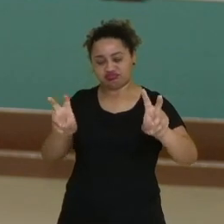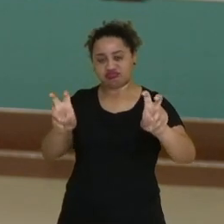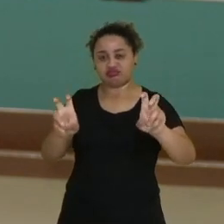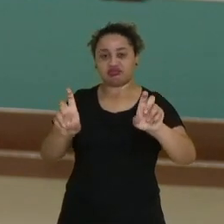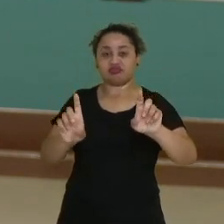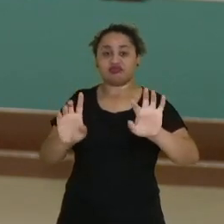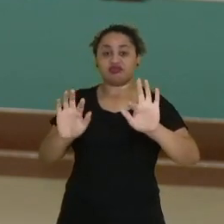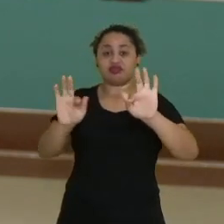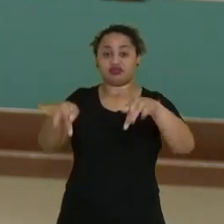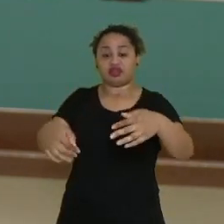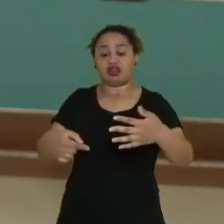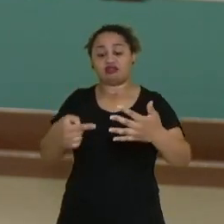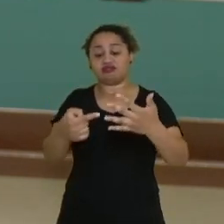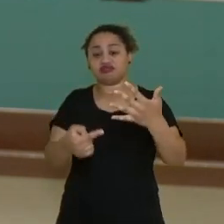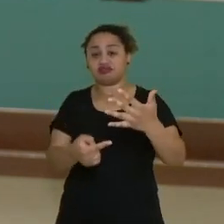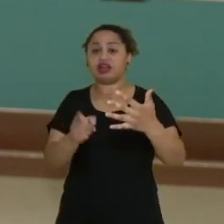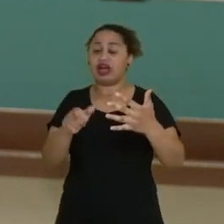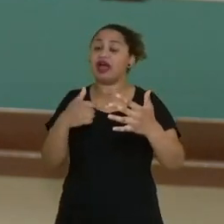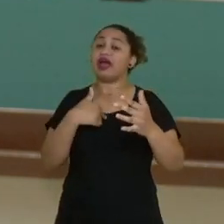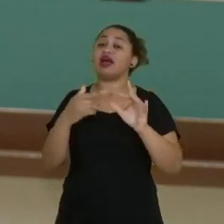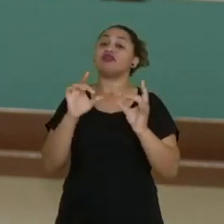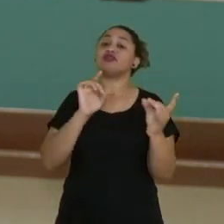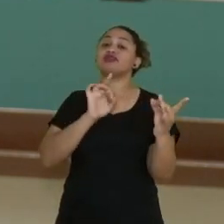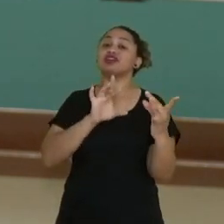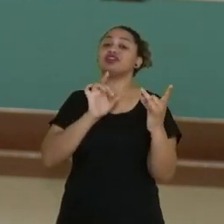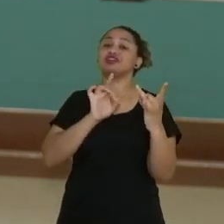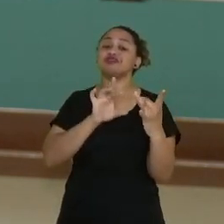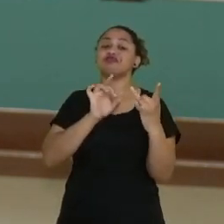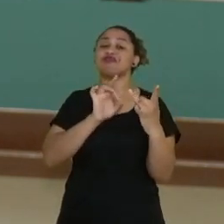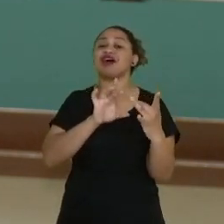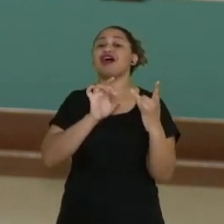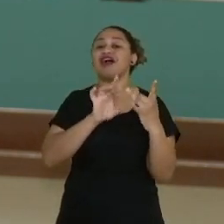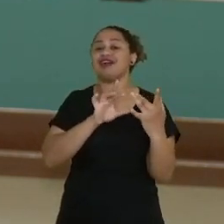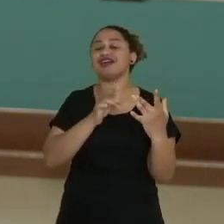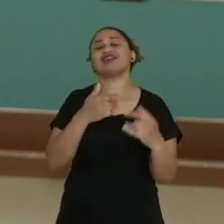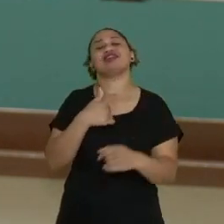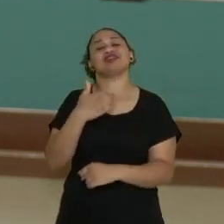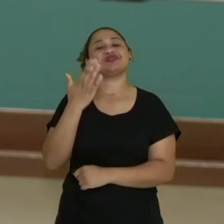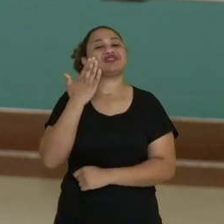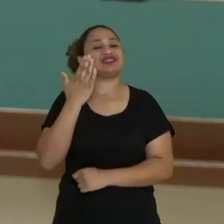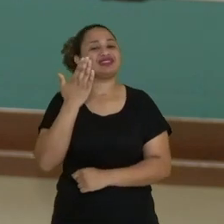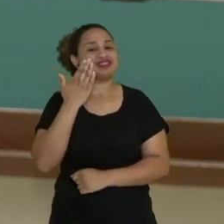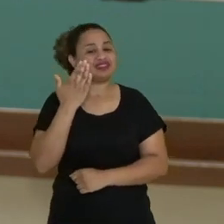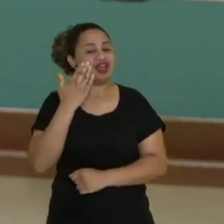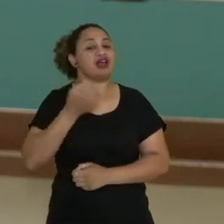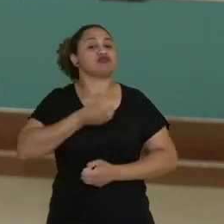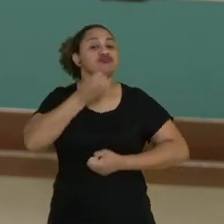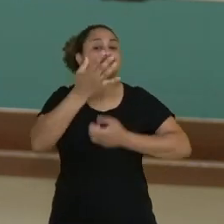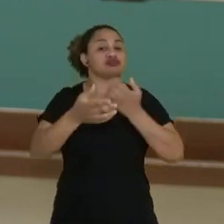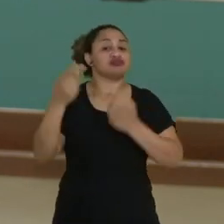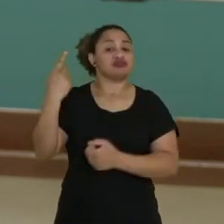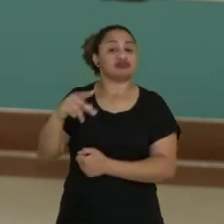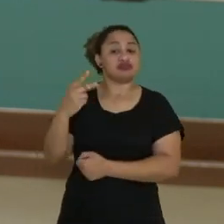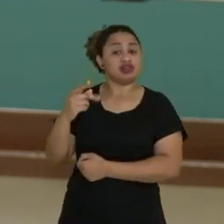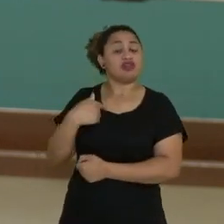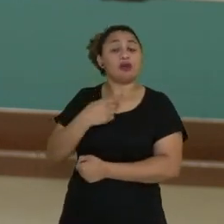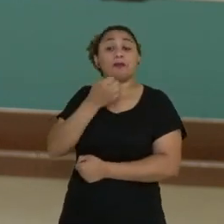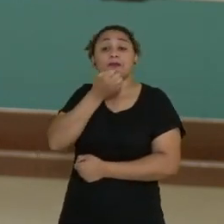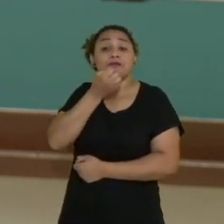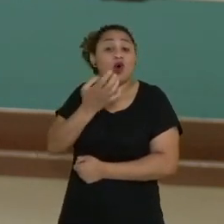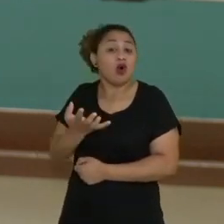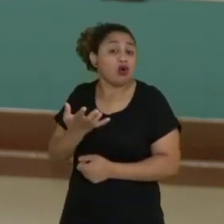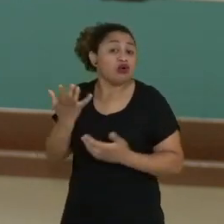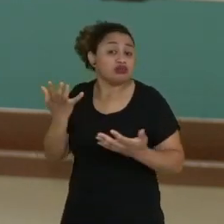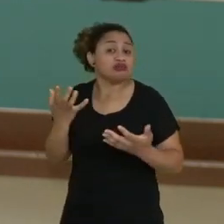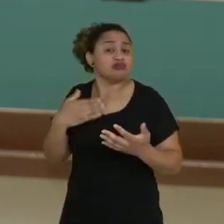considerações finais, o quê? Um feedback. Então, eu já sei como foi o relato para ela. Foi positivo.